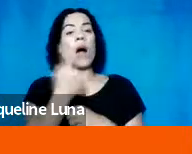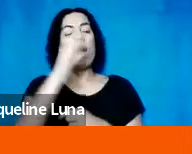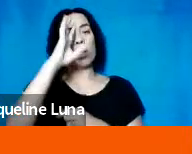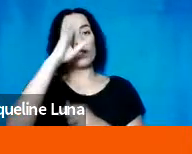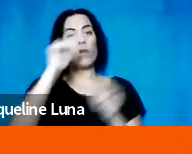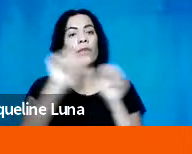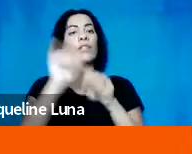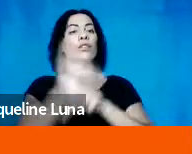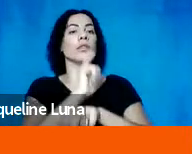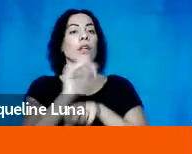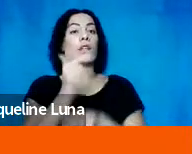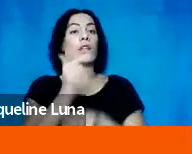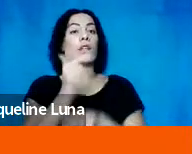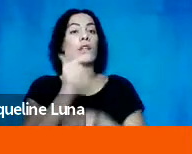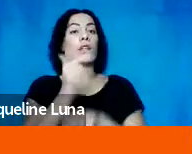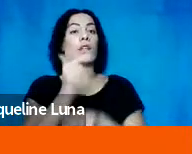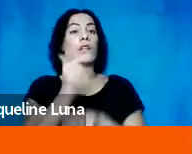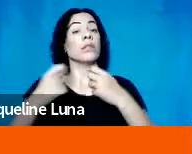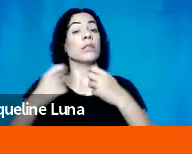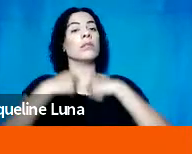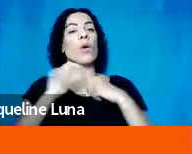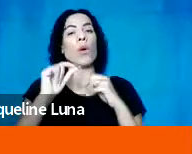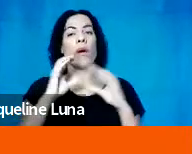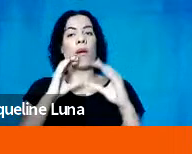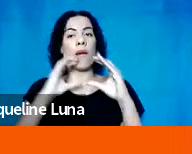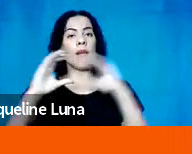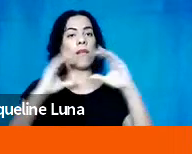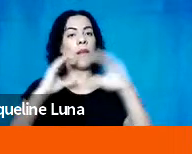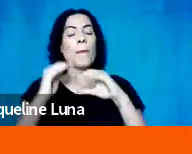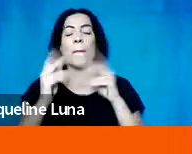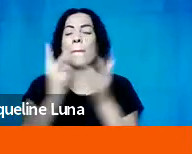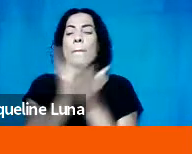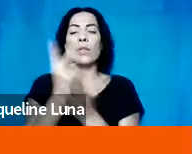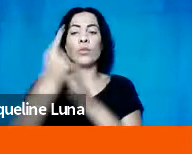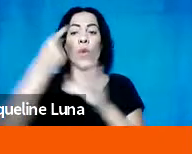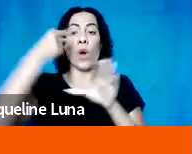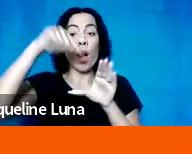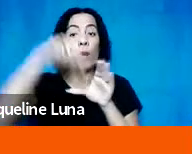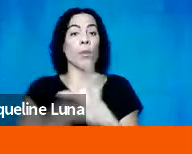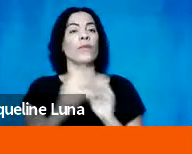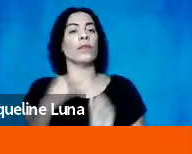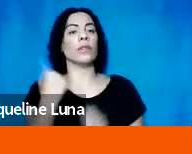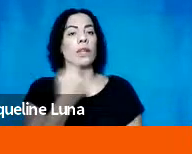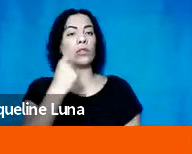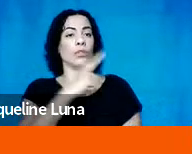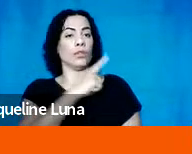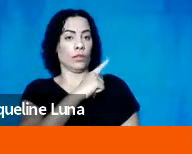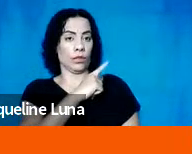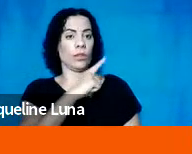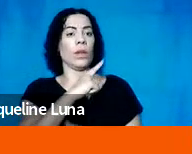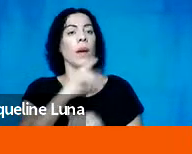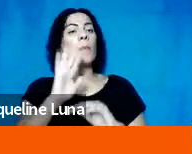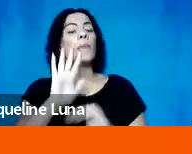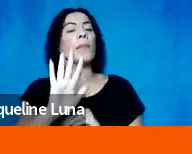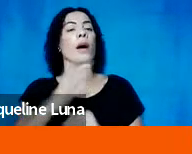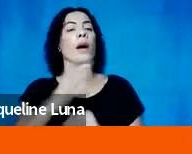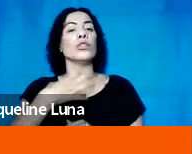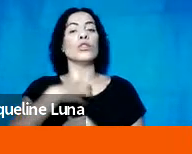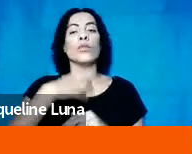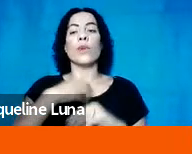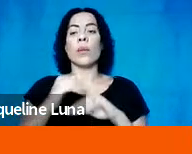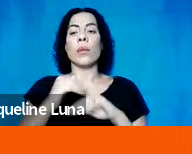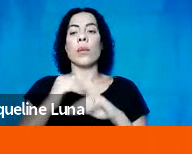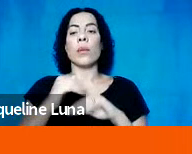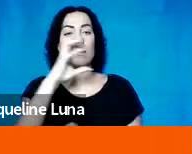comunicação com o mesmo aprofundamento que a gente tinha, mas de forma mais